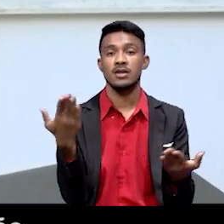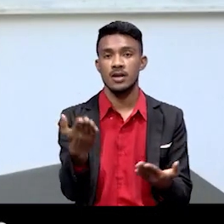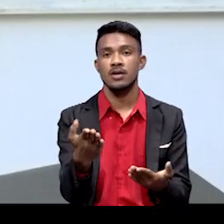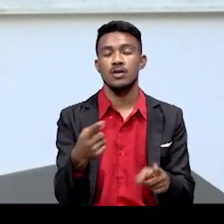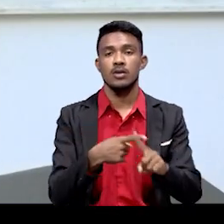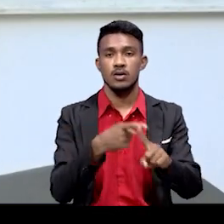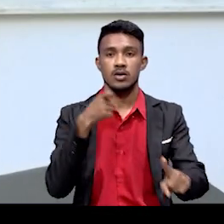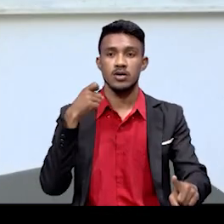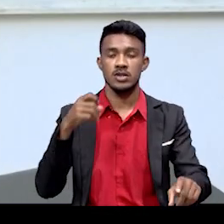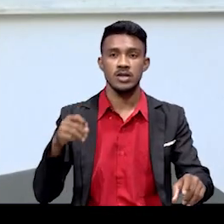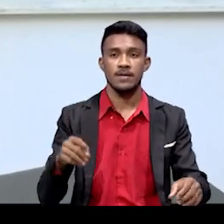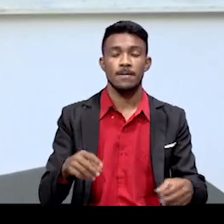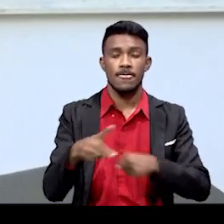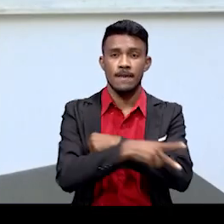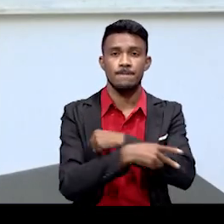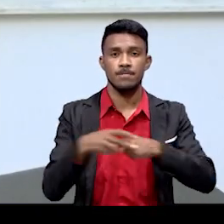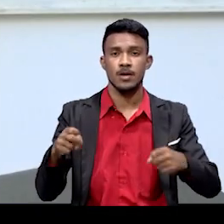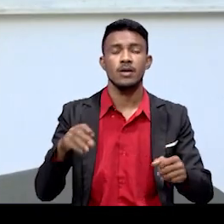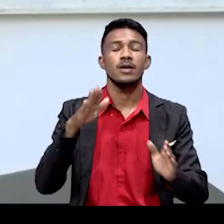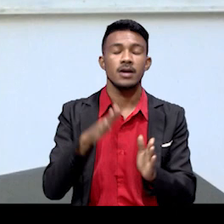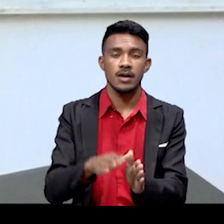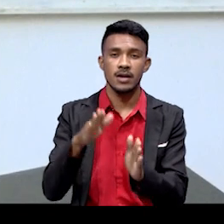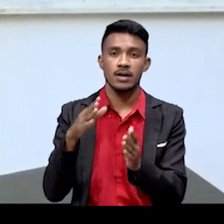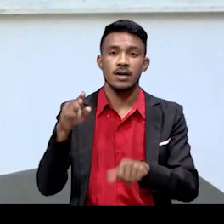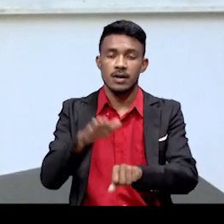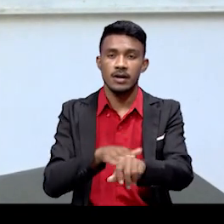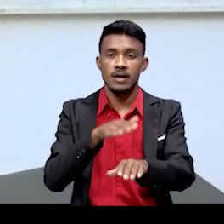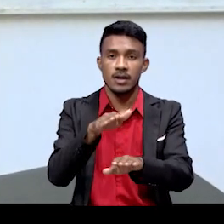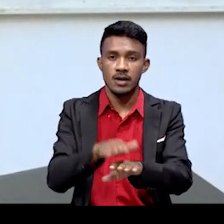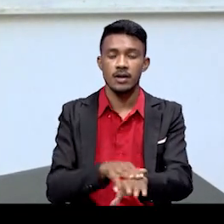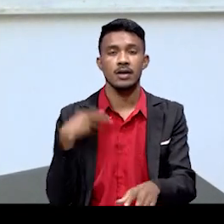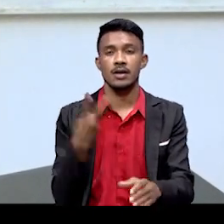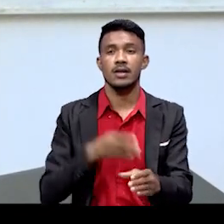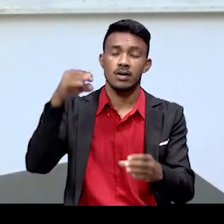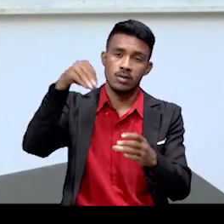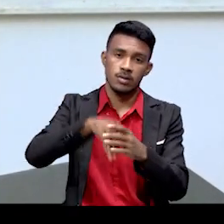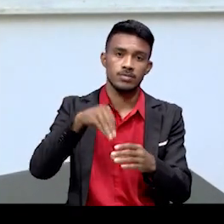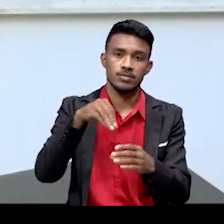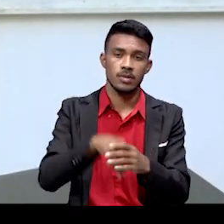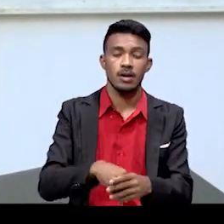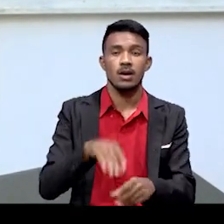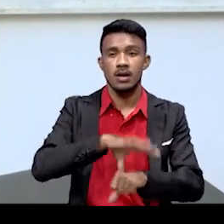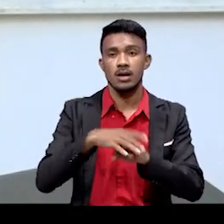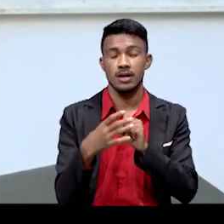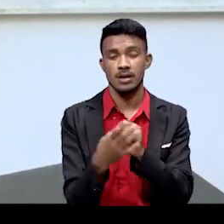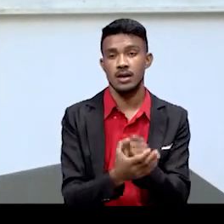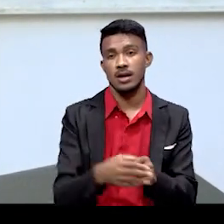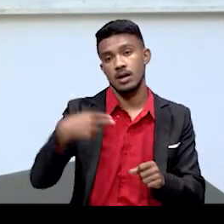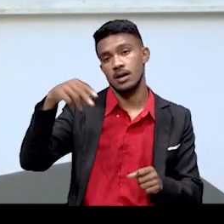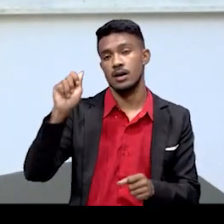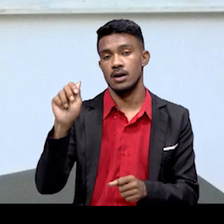pente pensam vitalisa ne, nenek ita se hakoi raida ne, ba krizi. Nebe, ba hak ne hare,